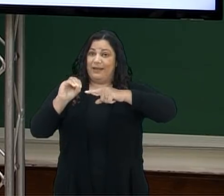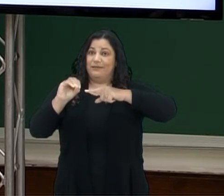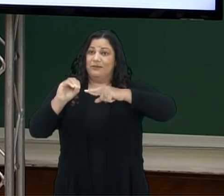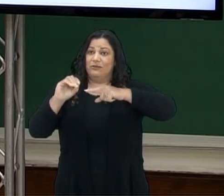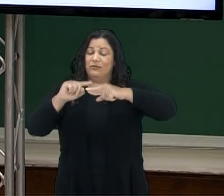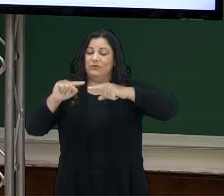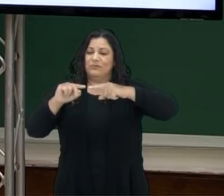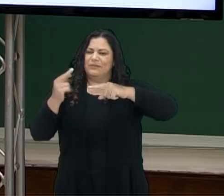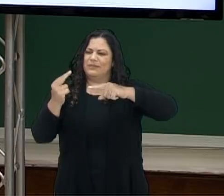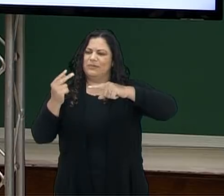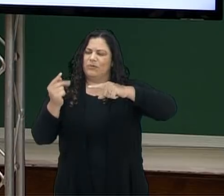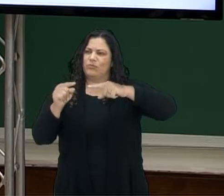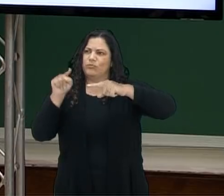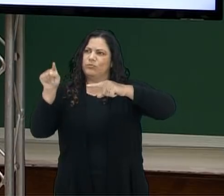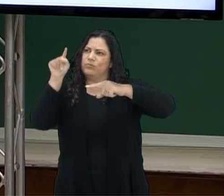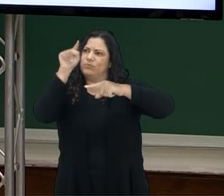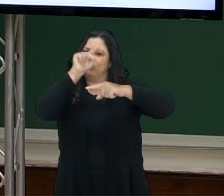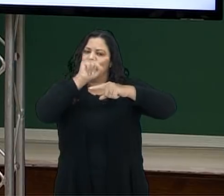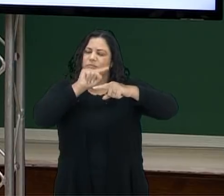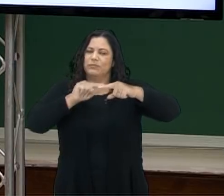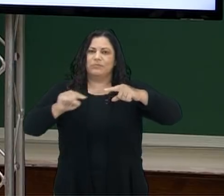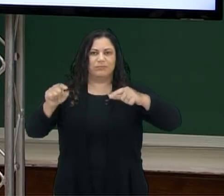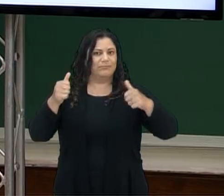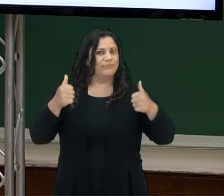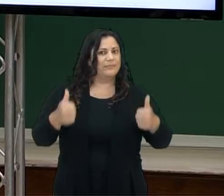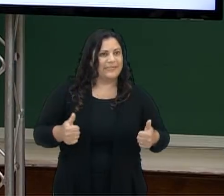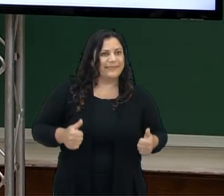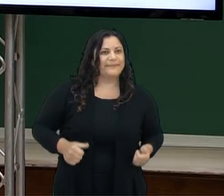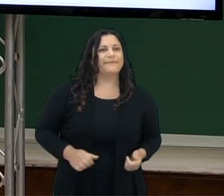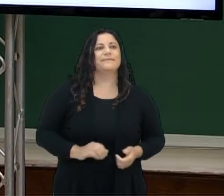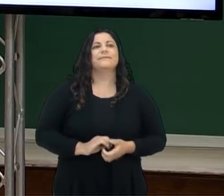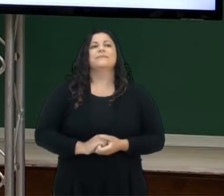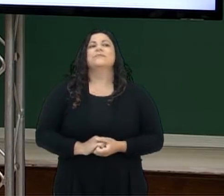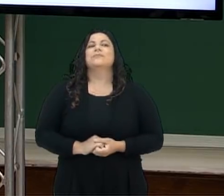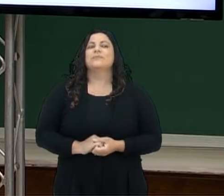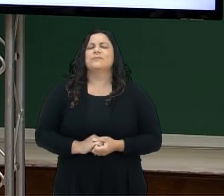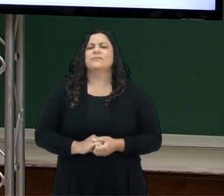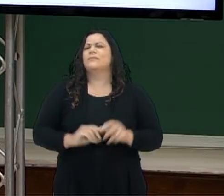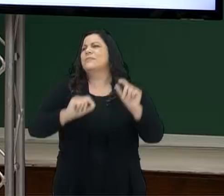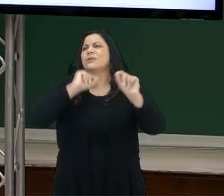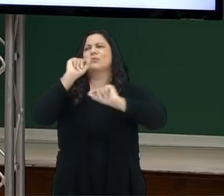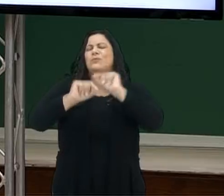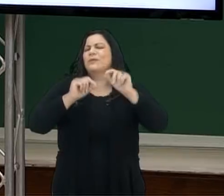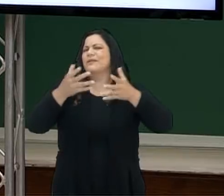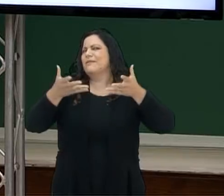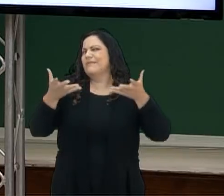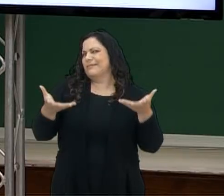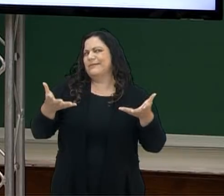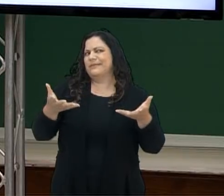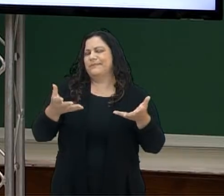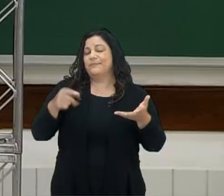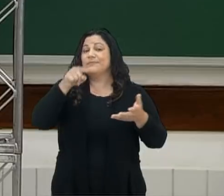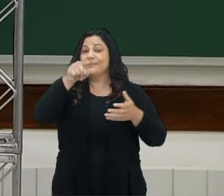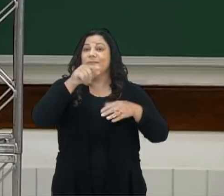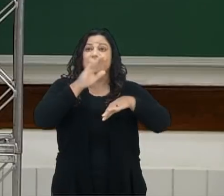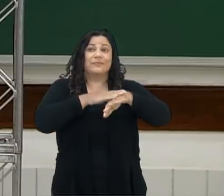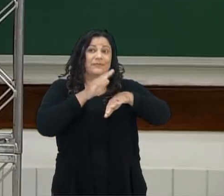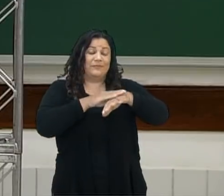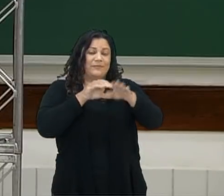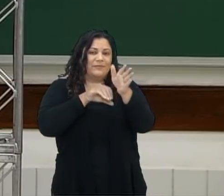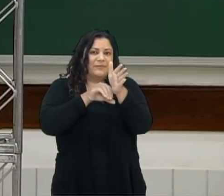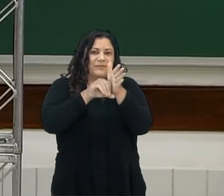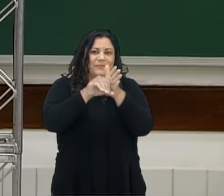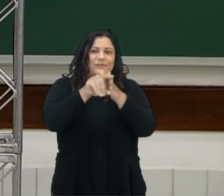isso só marcando em cima da circunferência, beleza? Bom, o que vai acontecer? Vocês vão fazer uma atividade no